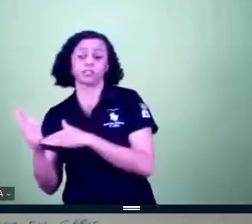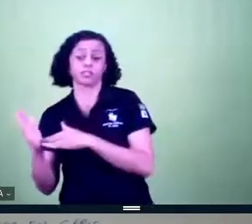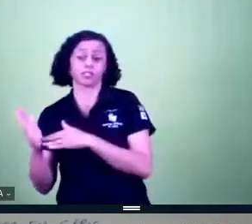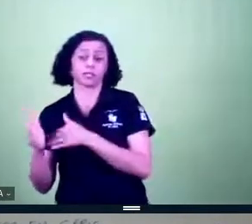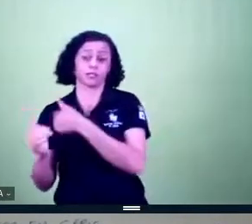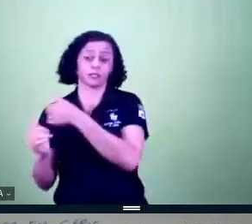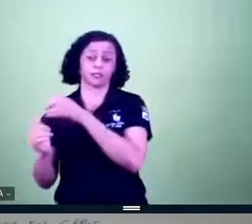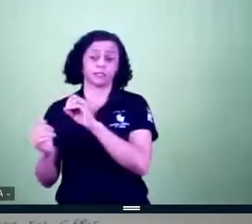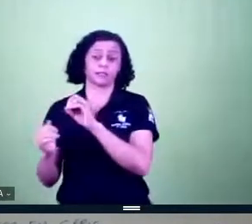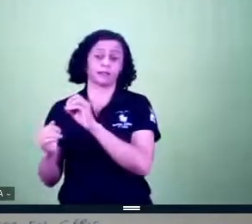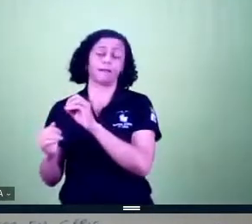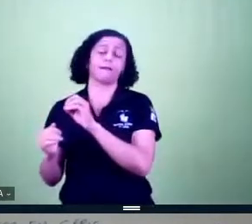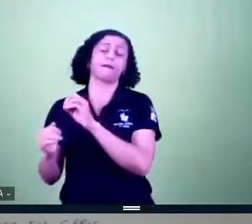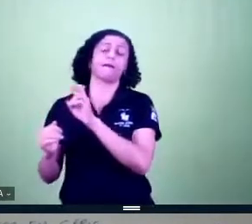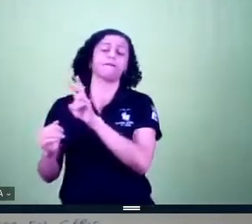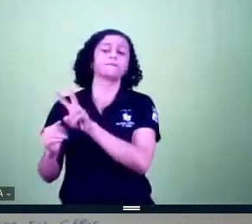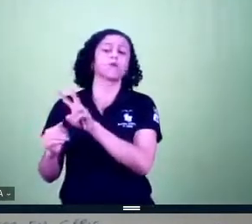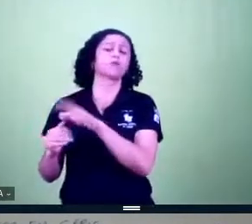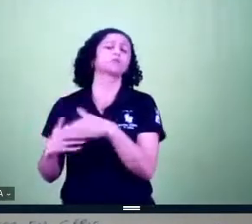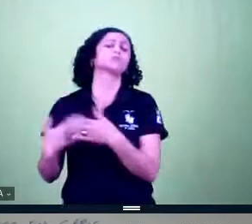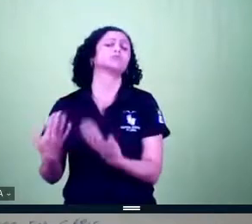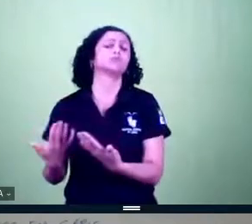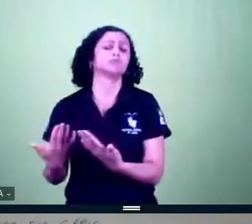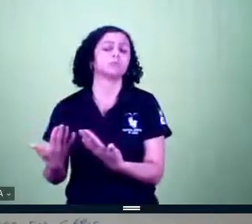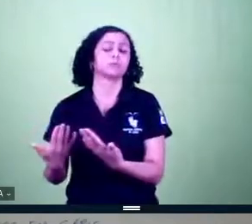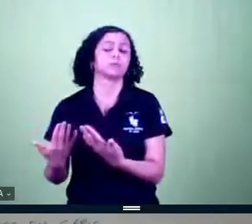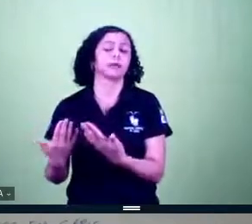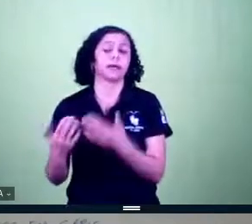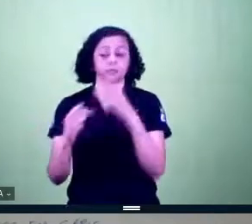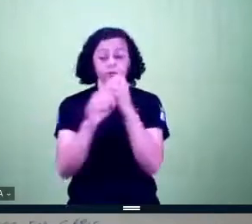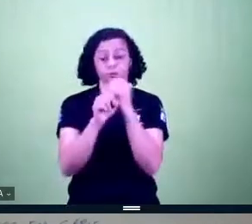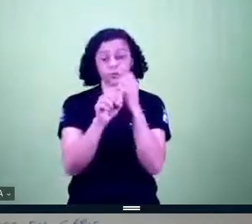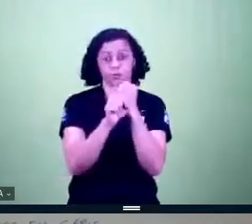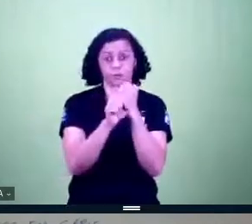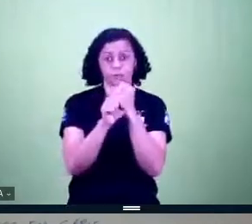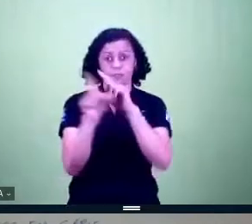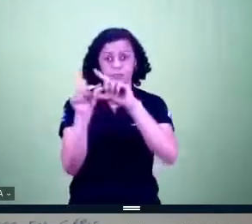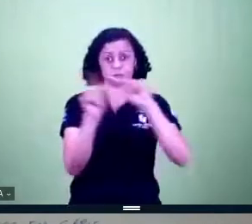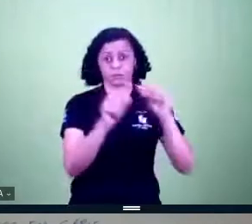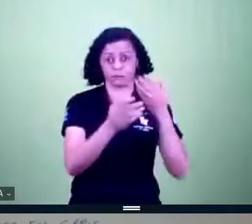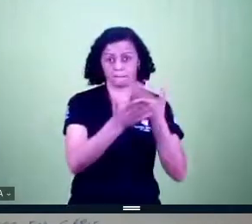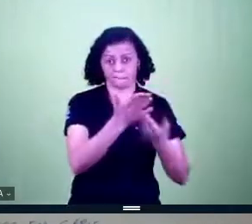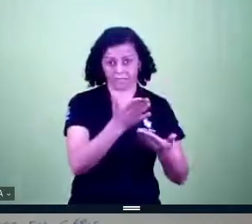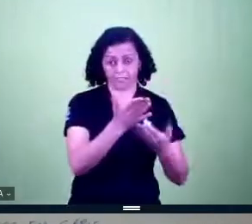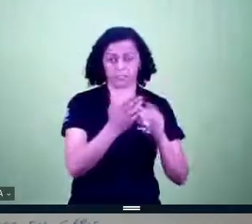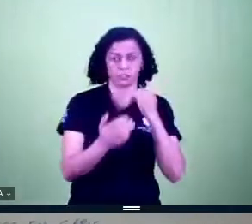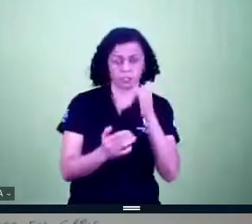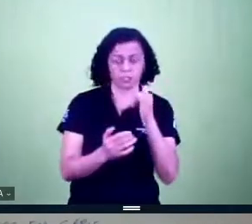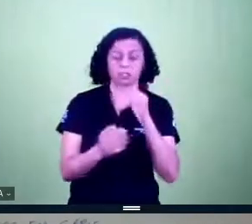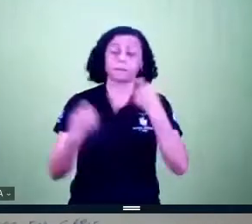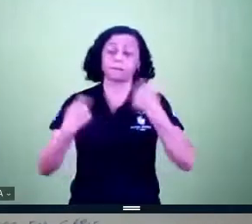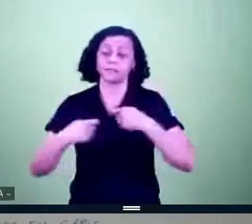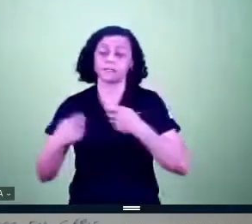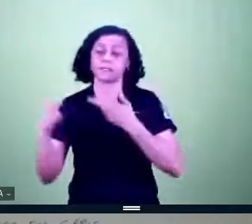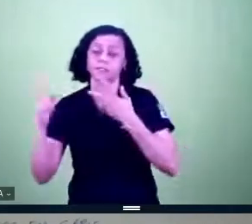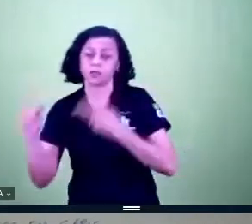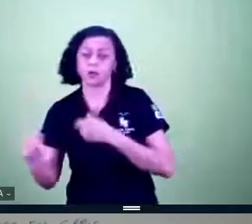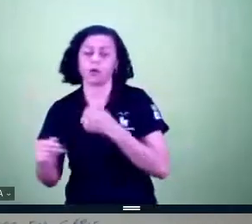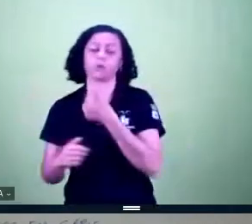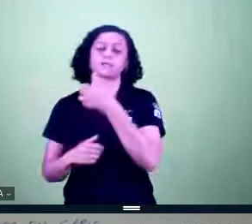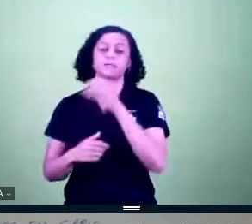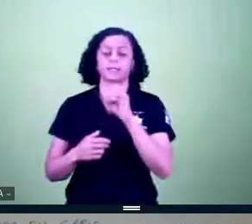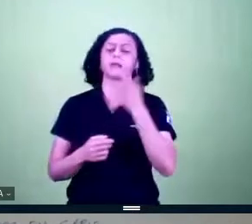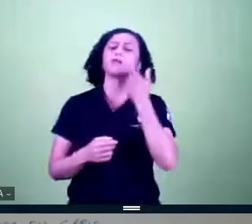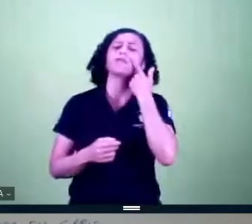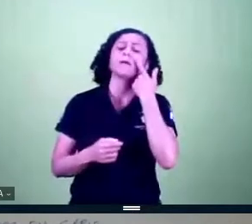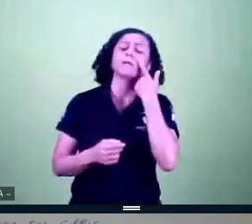somatória das 3 quedas tem que dar quanto? Tem que dar 100. Será que dá 100 mesmo?